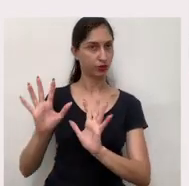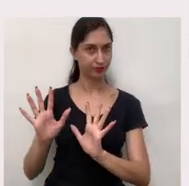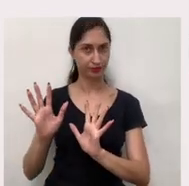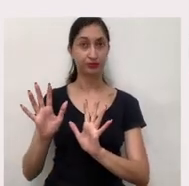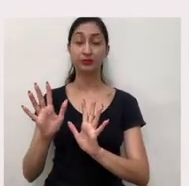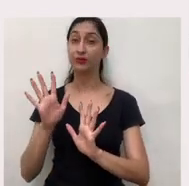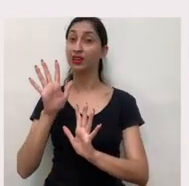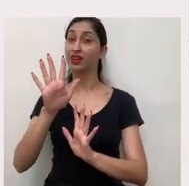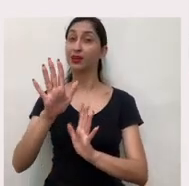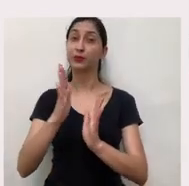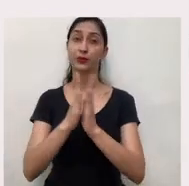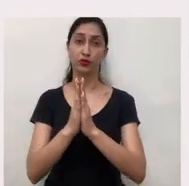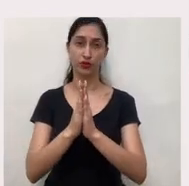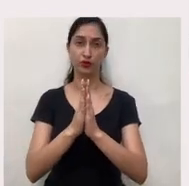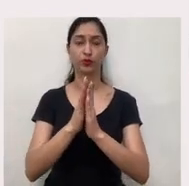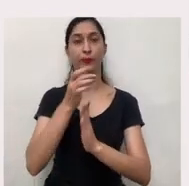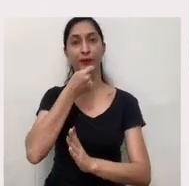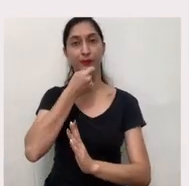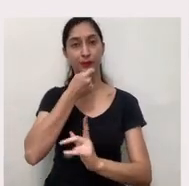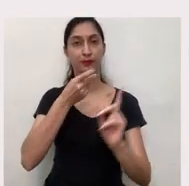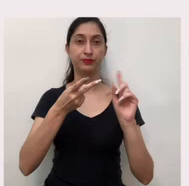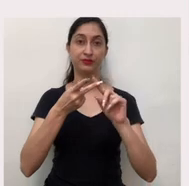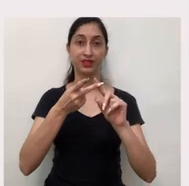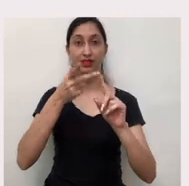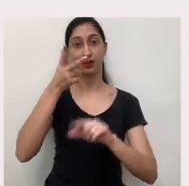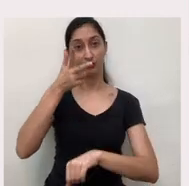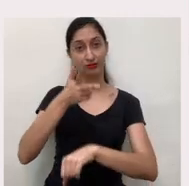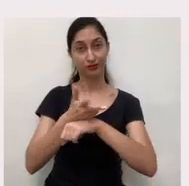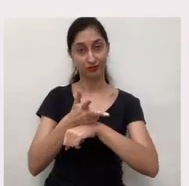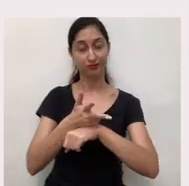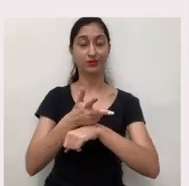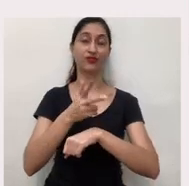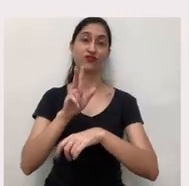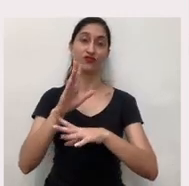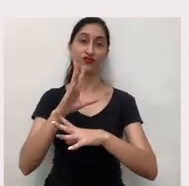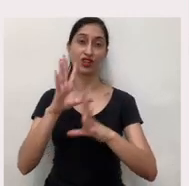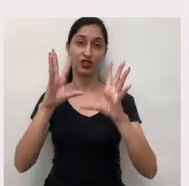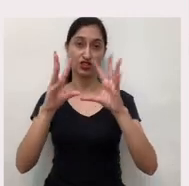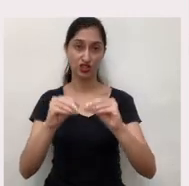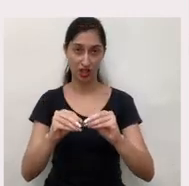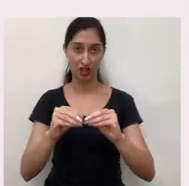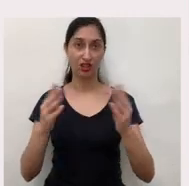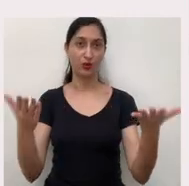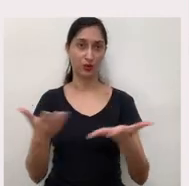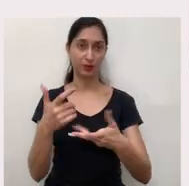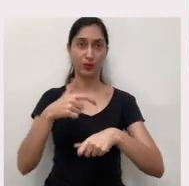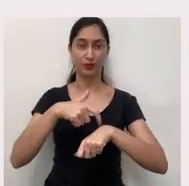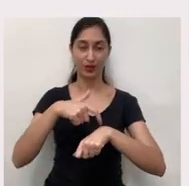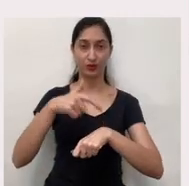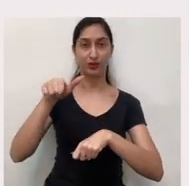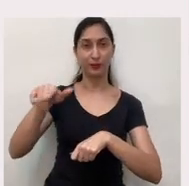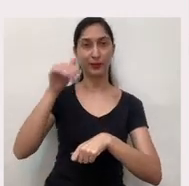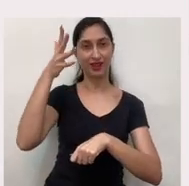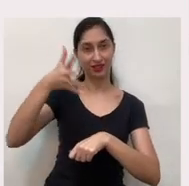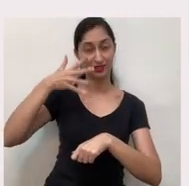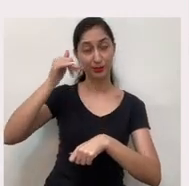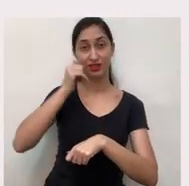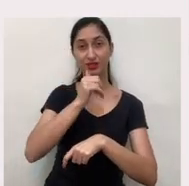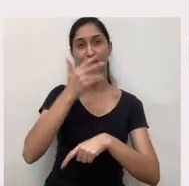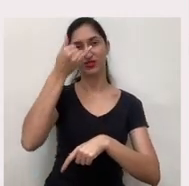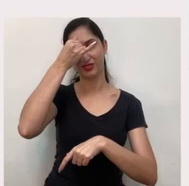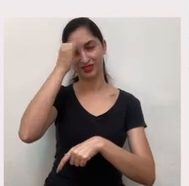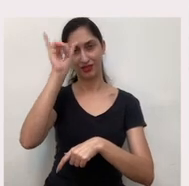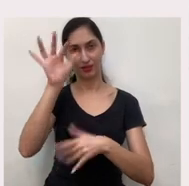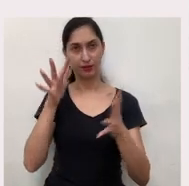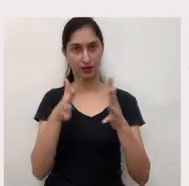só que a gente pede para manter o microfone e a câmera fechada ao longo da fala da Fernanda para que a gente não tenha nenhuma interrupção. Mas é